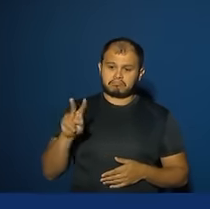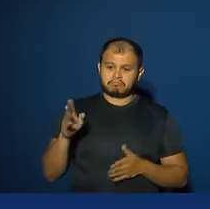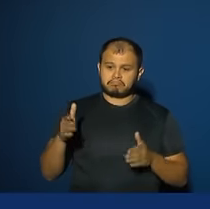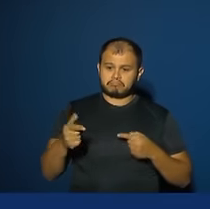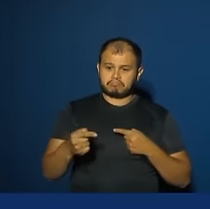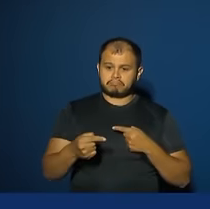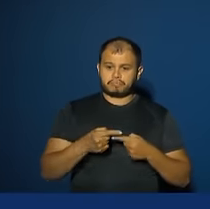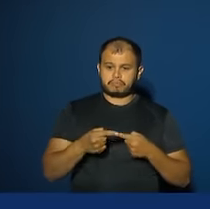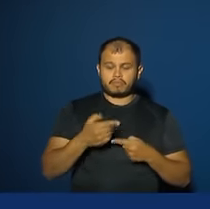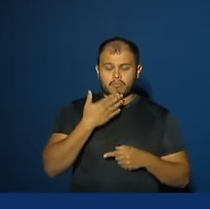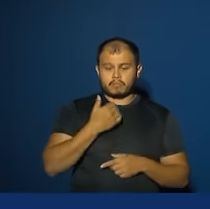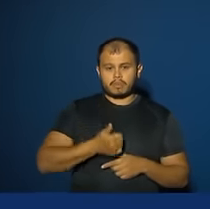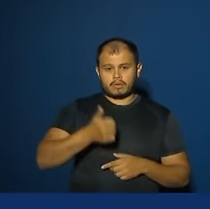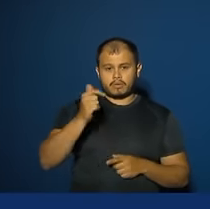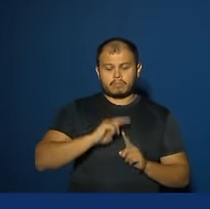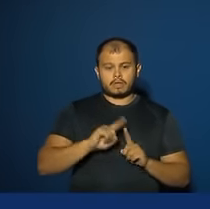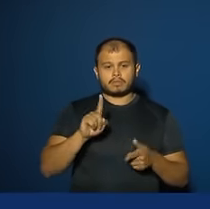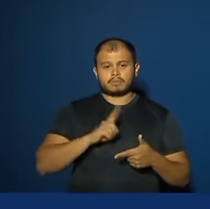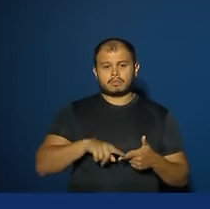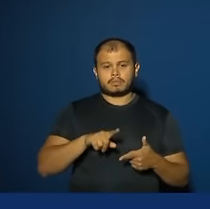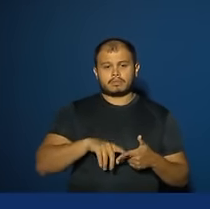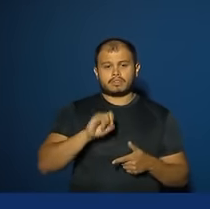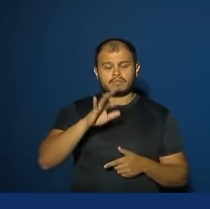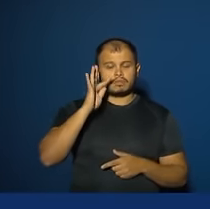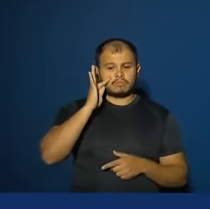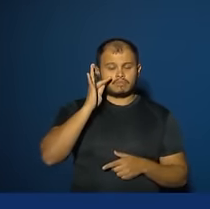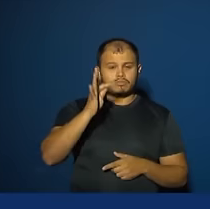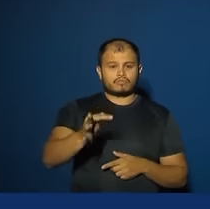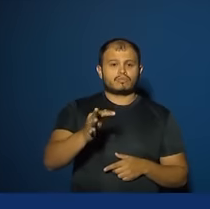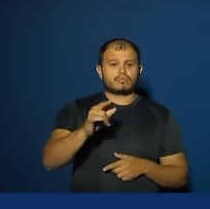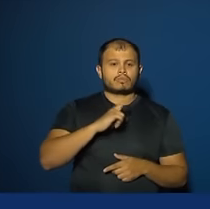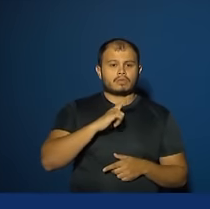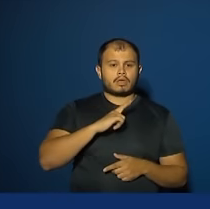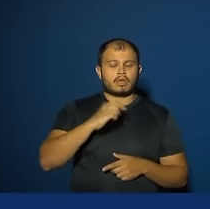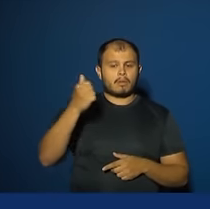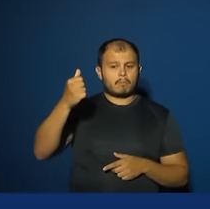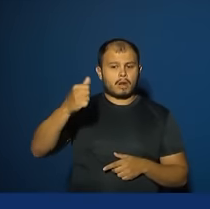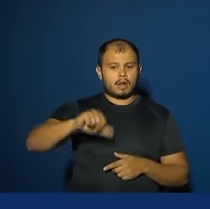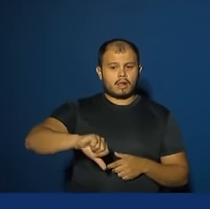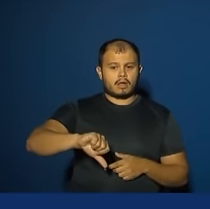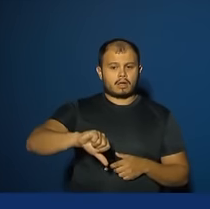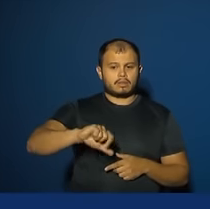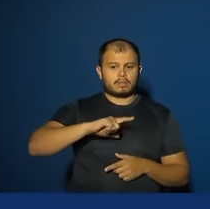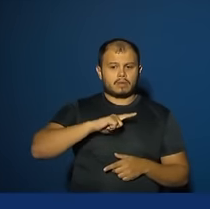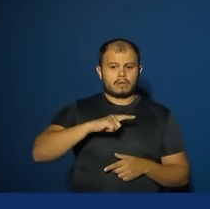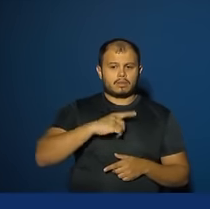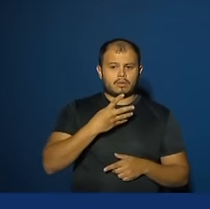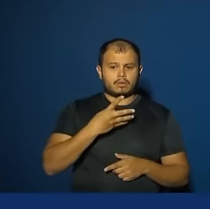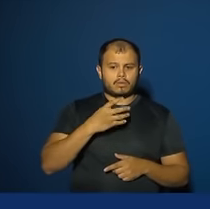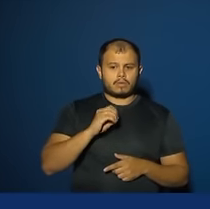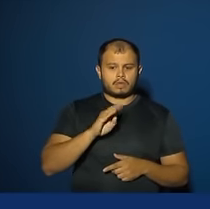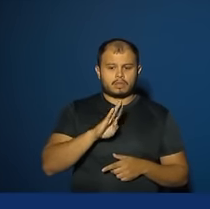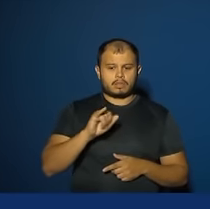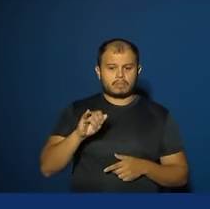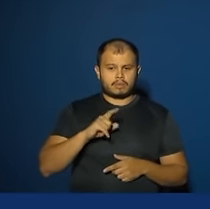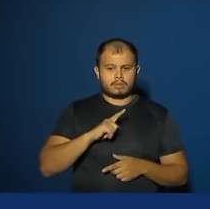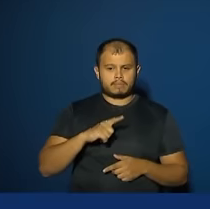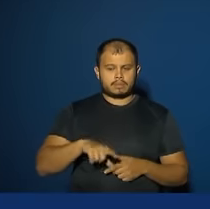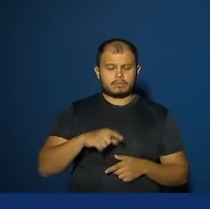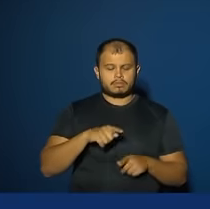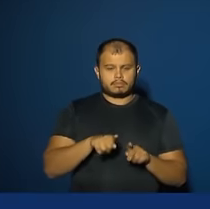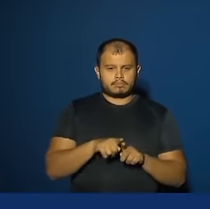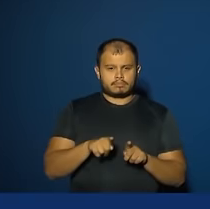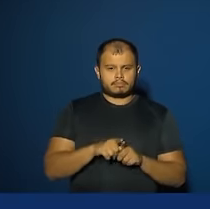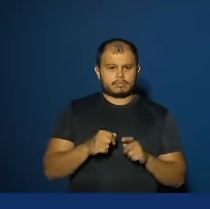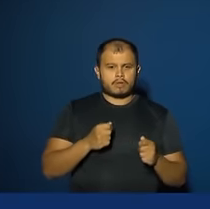falar o seguinte, melhorou. O problema é quando a gente olha para frente, a gente vê uma piora. Está 40 bi da receita esse ano, é extraordinária.